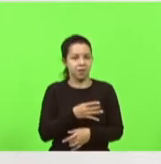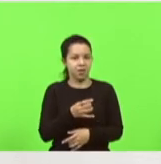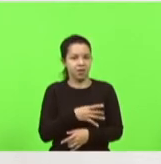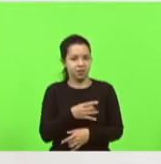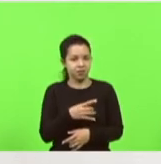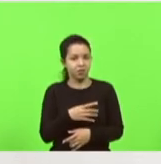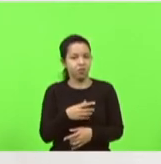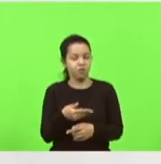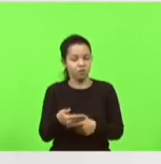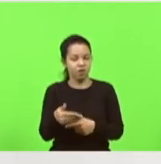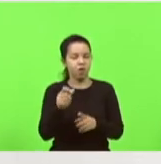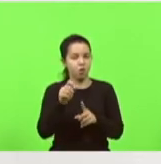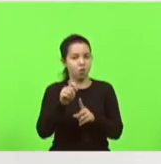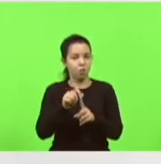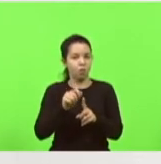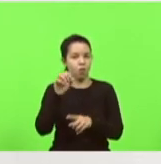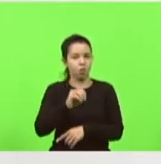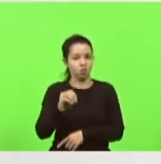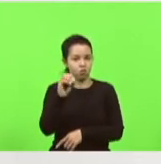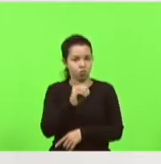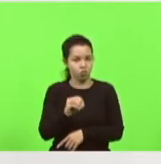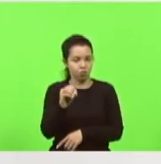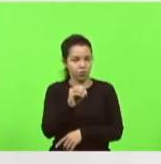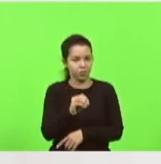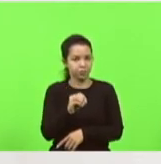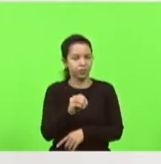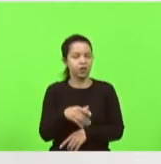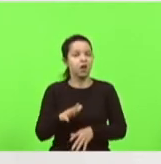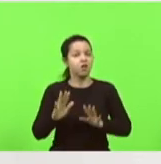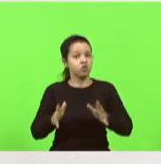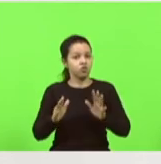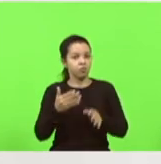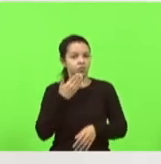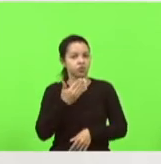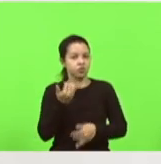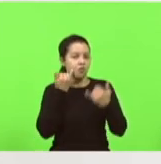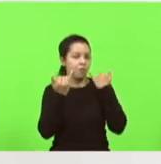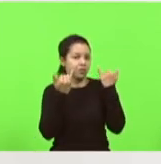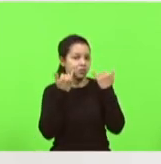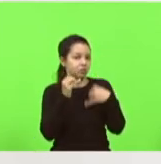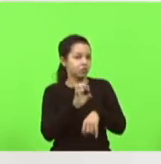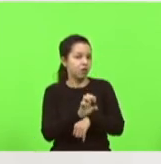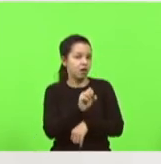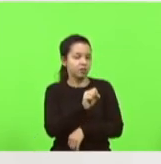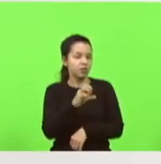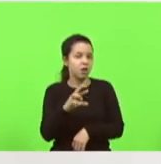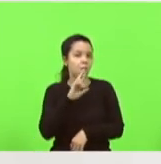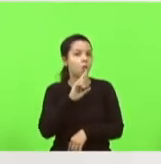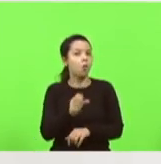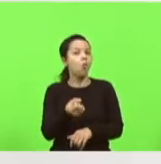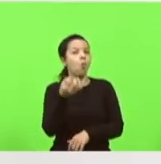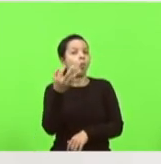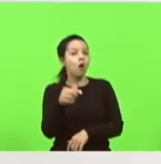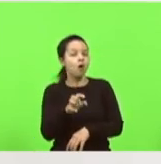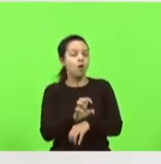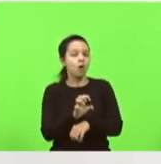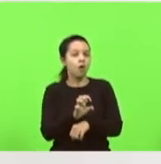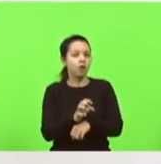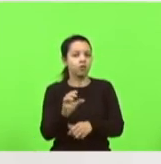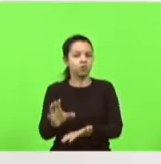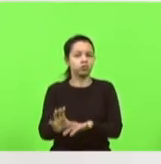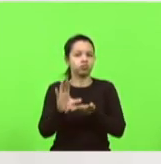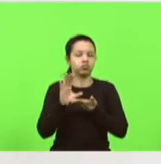Foi feito um pedido de informação ao governo do estado de Santa Catarina para que nos respondesse quanto o estado recebeu do governo federal em relação ao combate